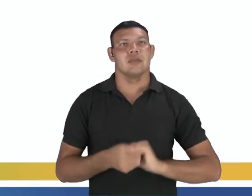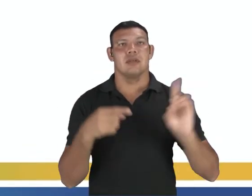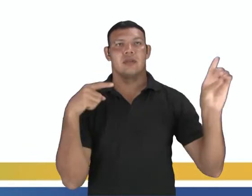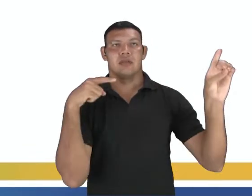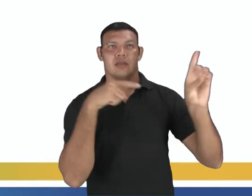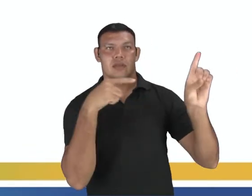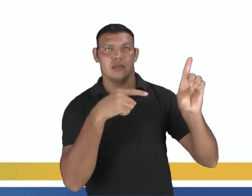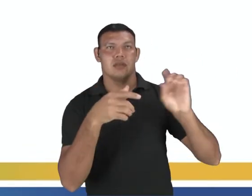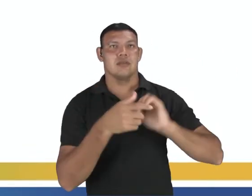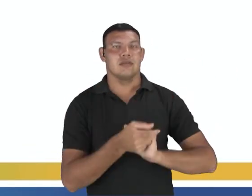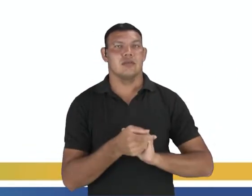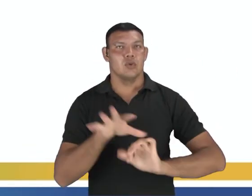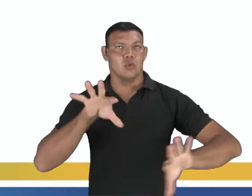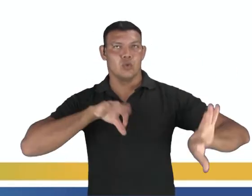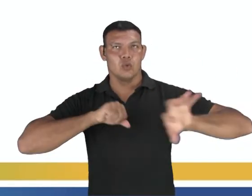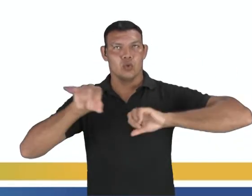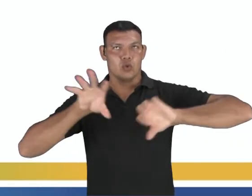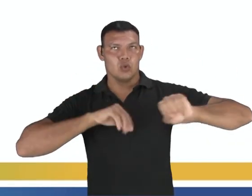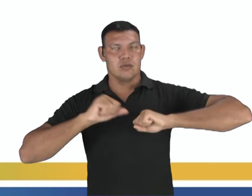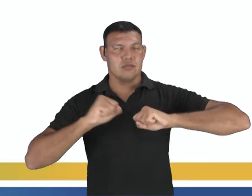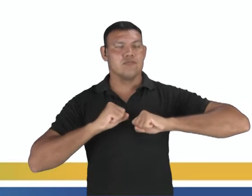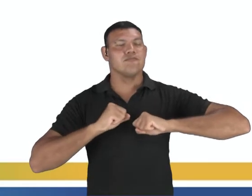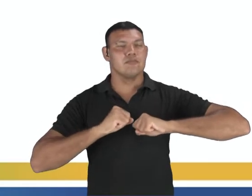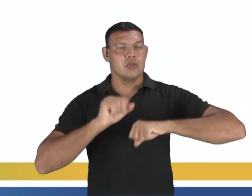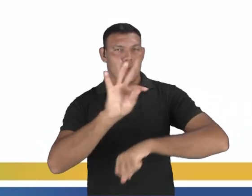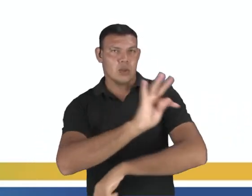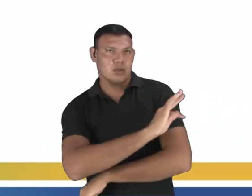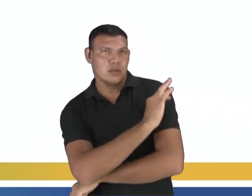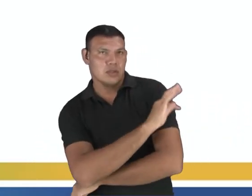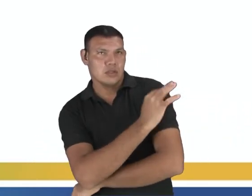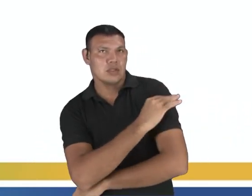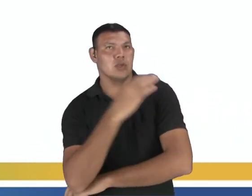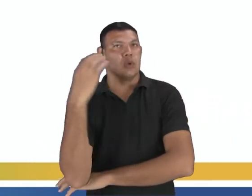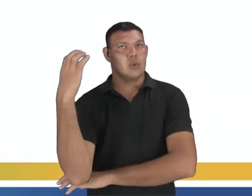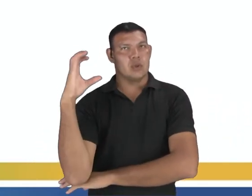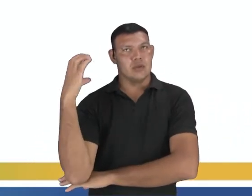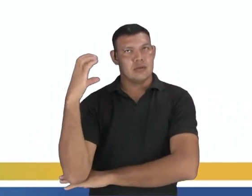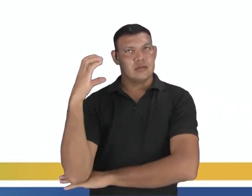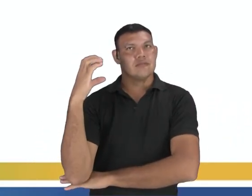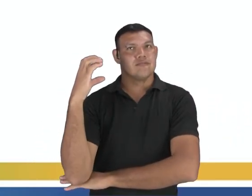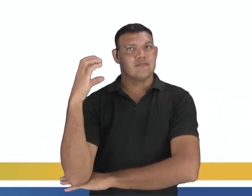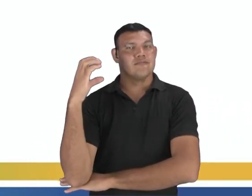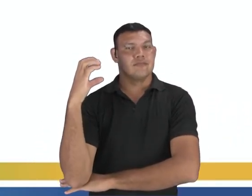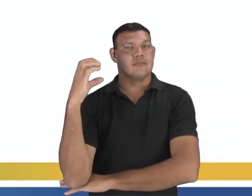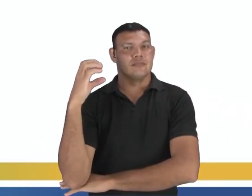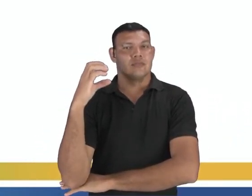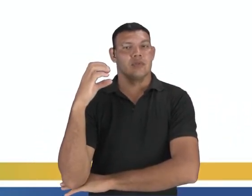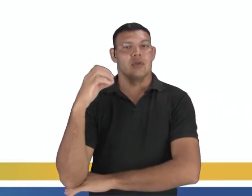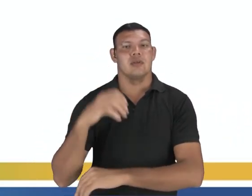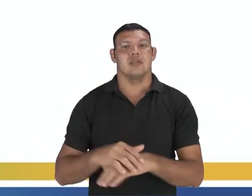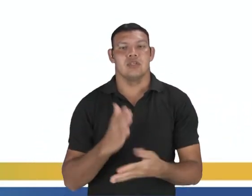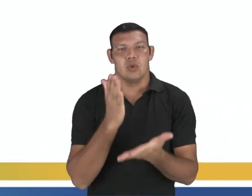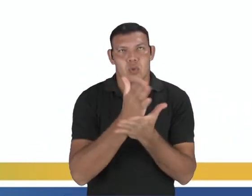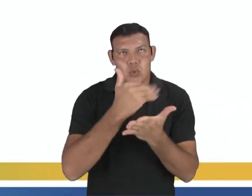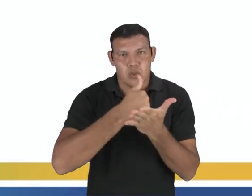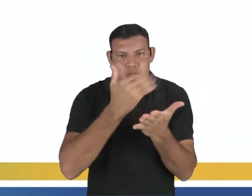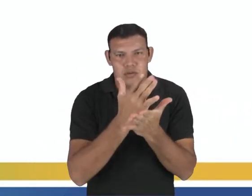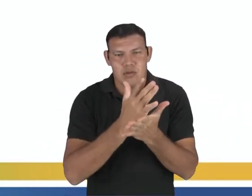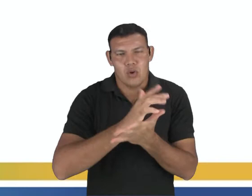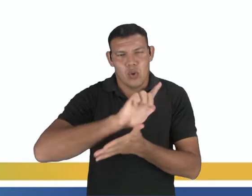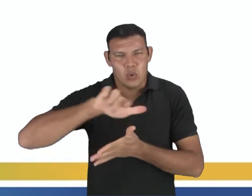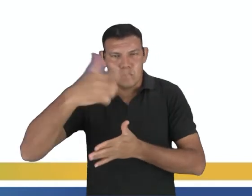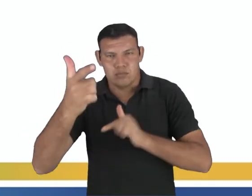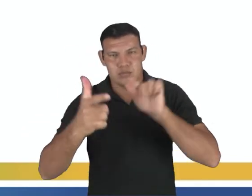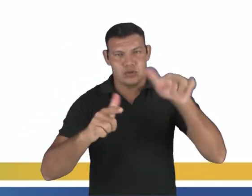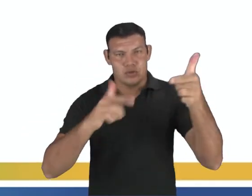D: tende a absorver maior capacidade técnica e científica, deslocando tarefas para